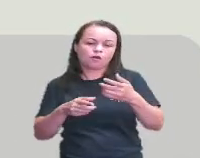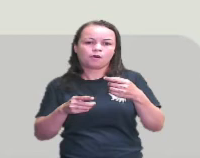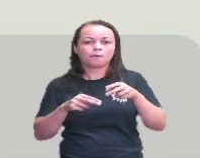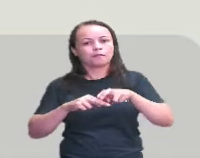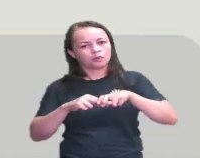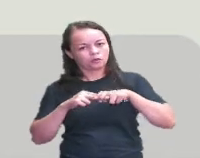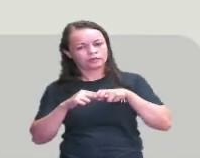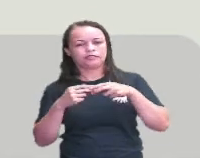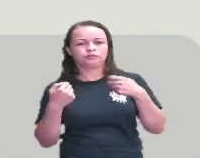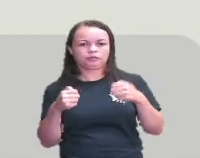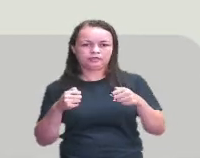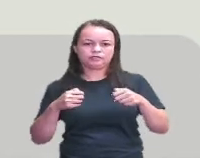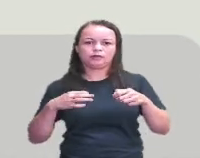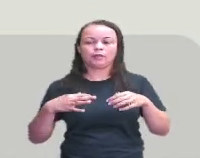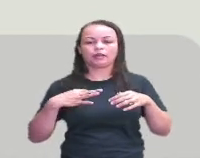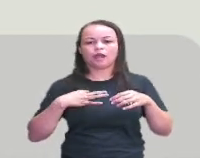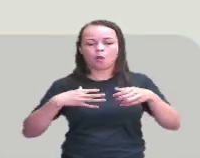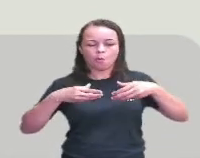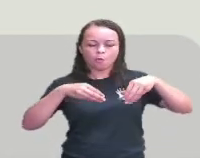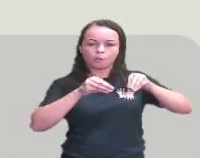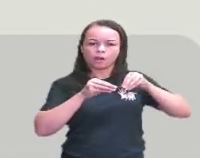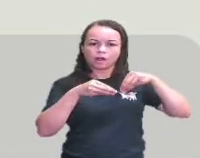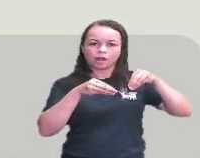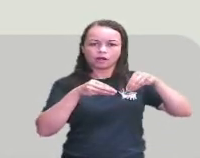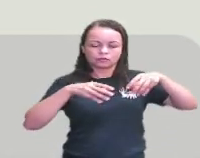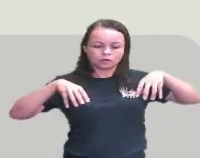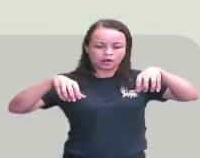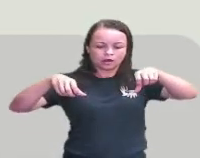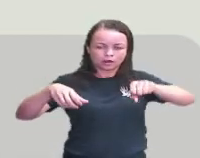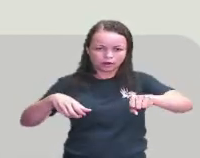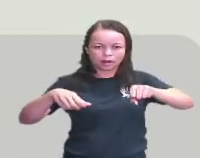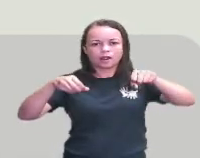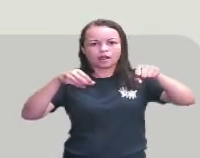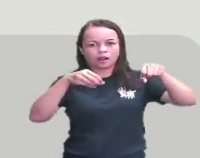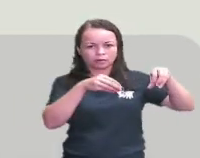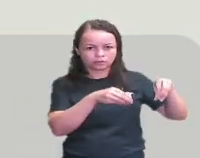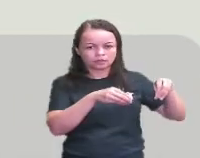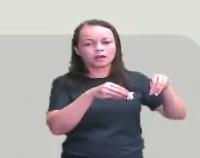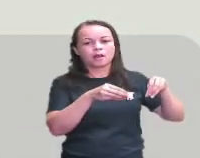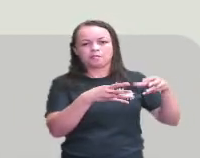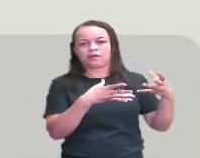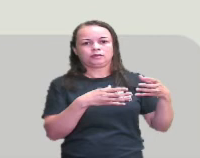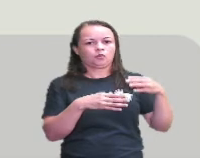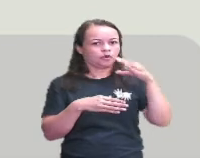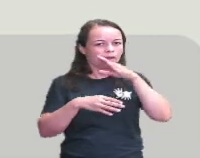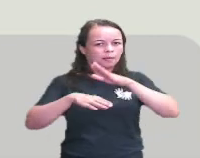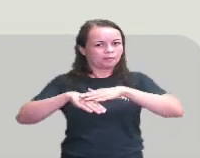elas com um pano para não aquecermos nossa mão, para a gente não se queimar.